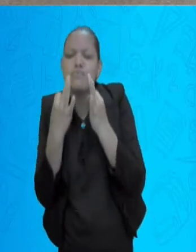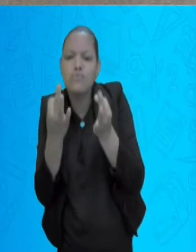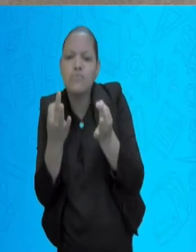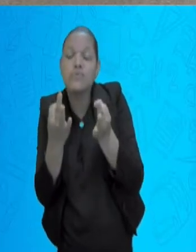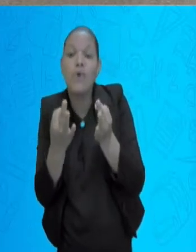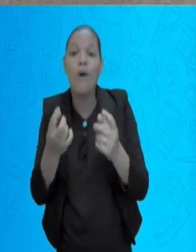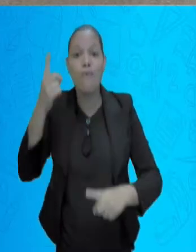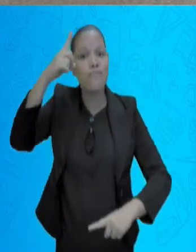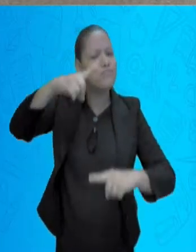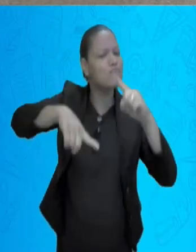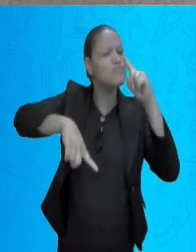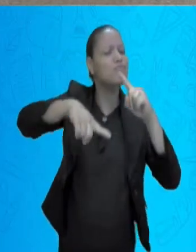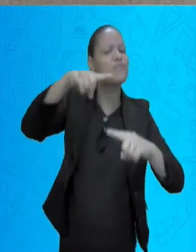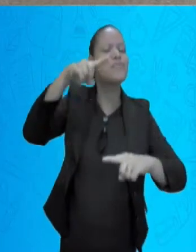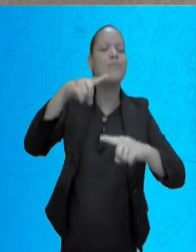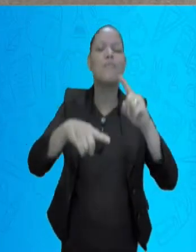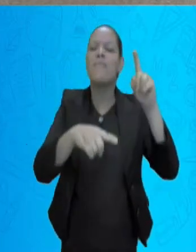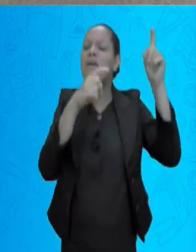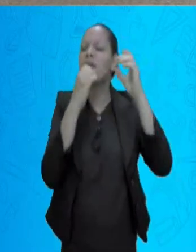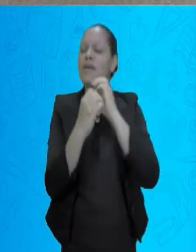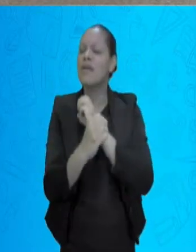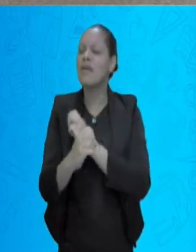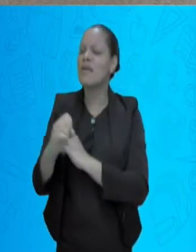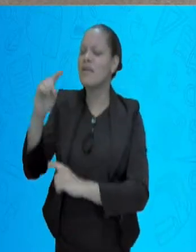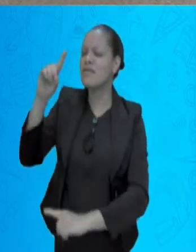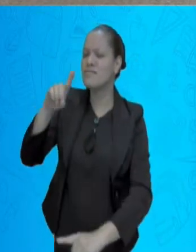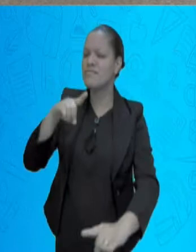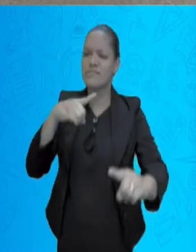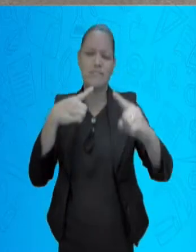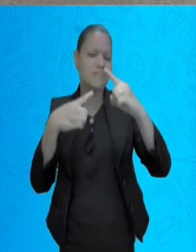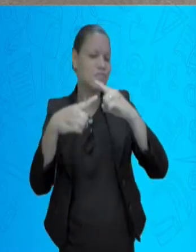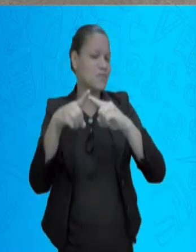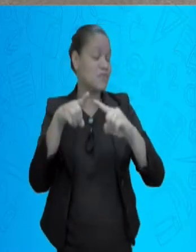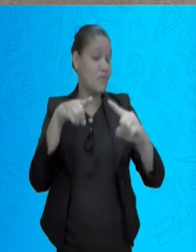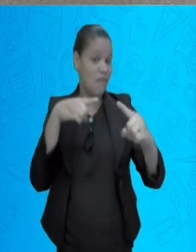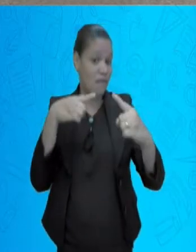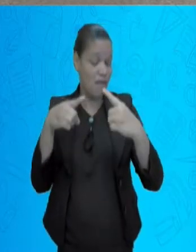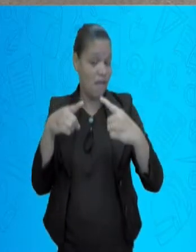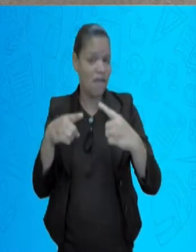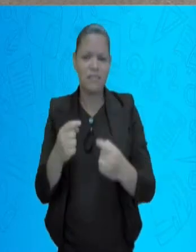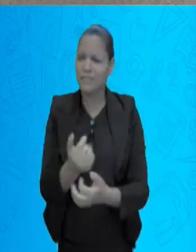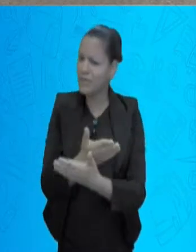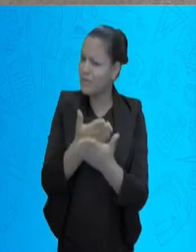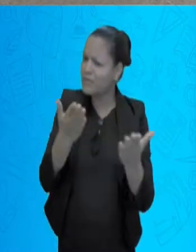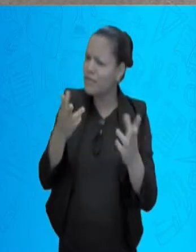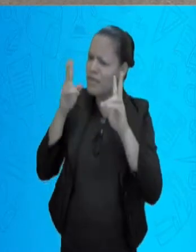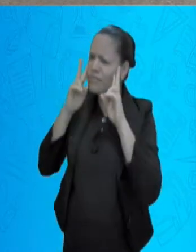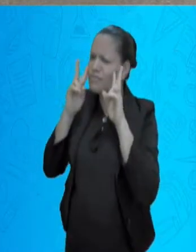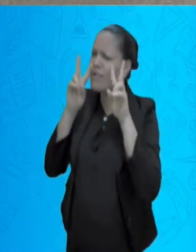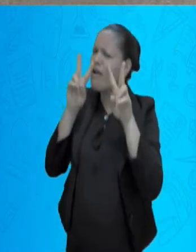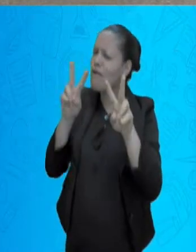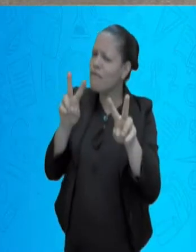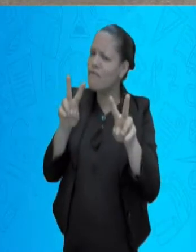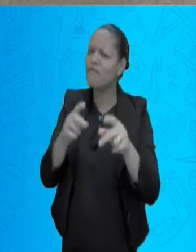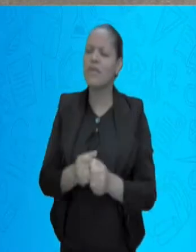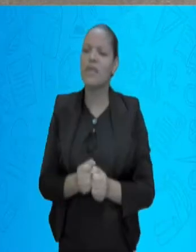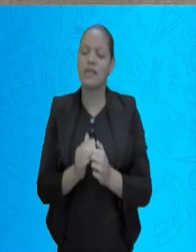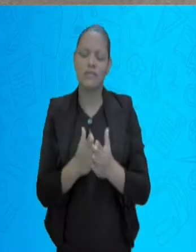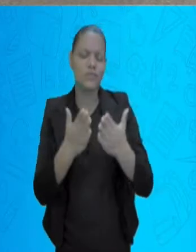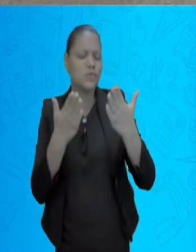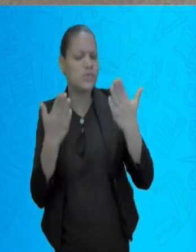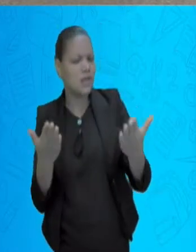todos vocês, nem que sejam nos livros na escola ou na TV, já tenham visto alguns